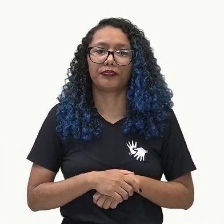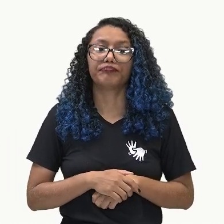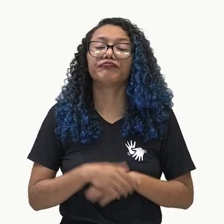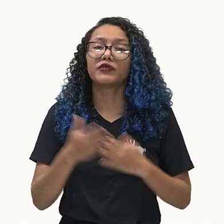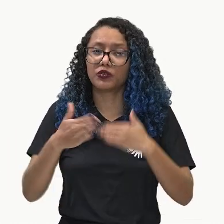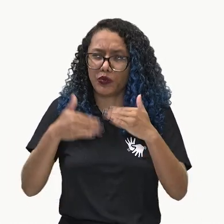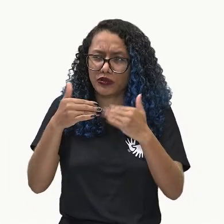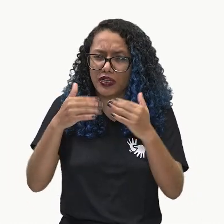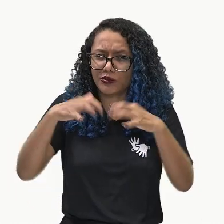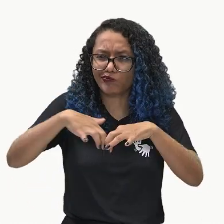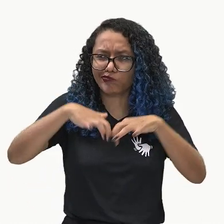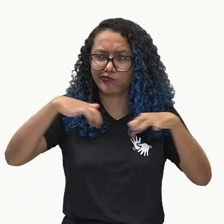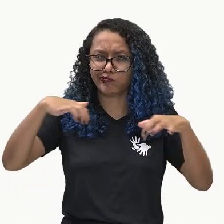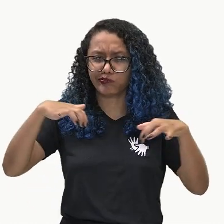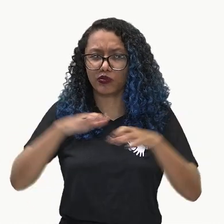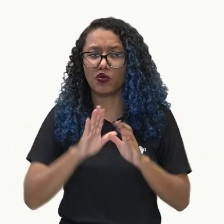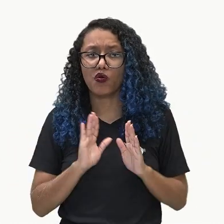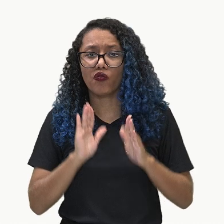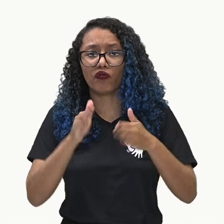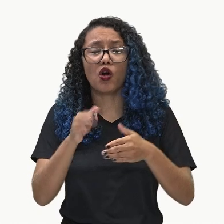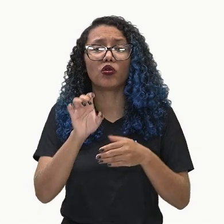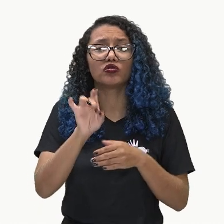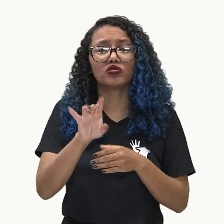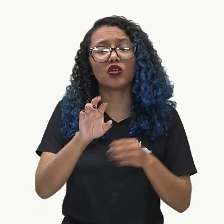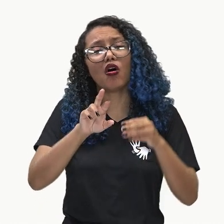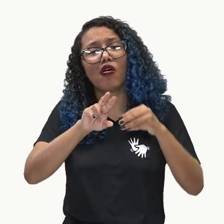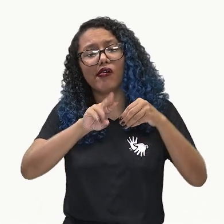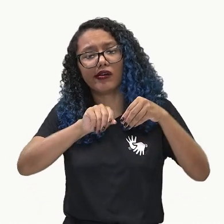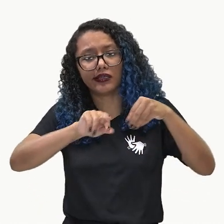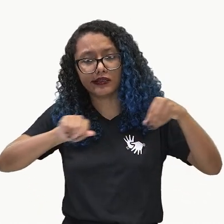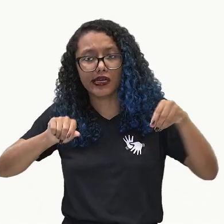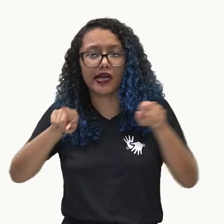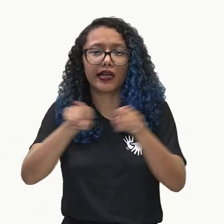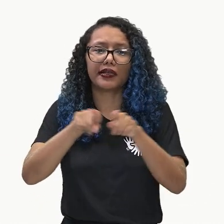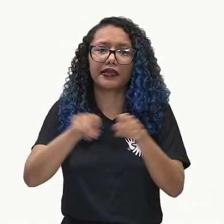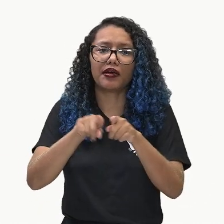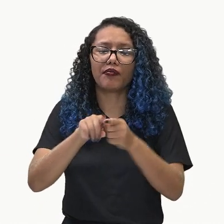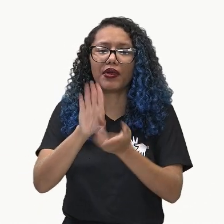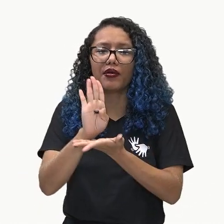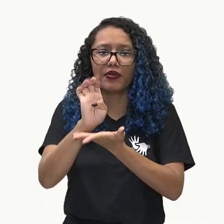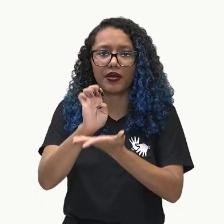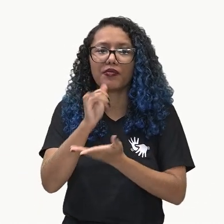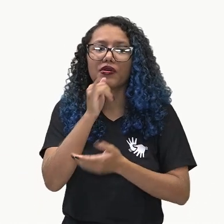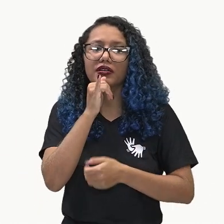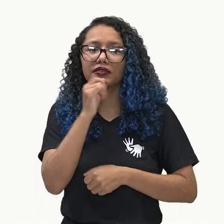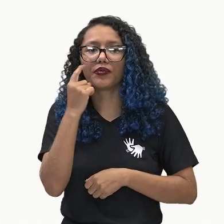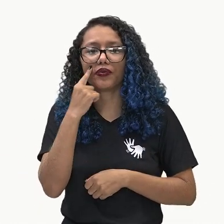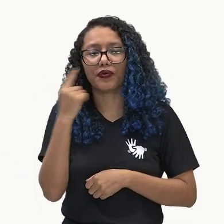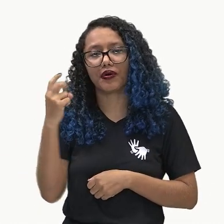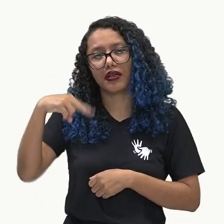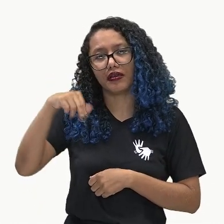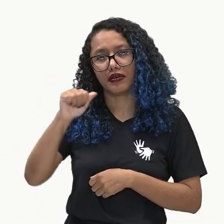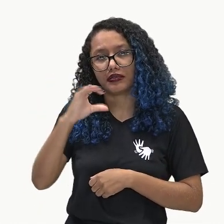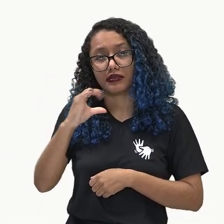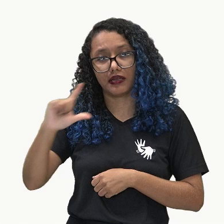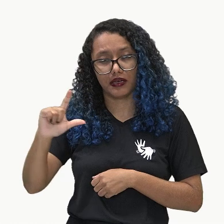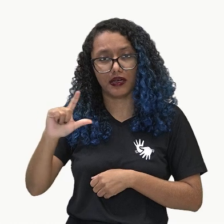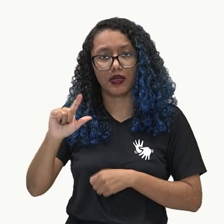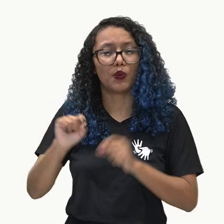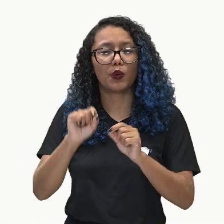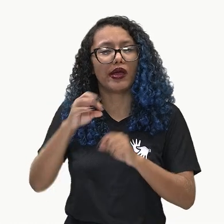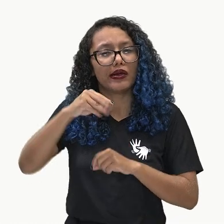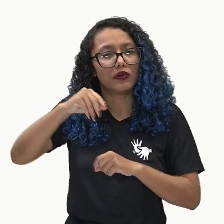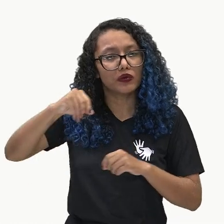apenas com quem? Com os sais e bases. Como exemplo, o NaCl, que é o nosso sal de